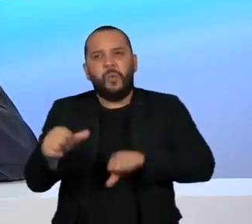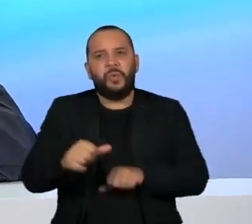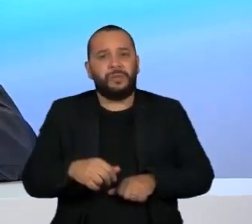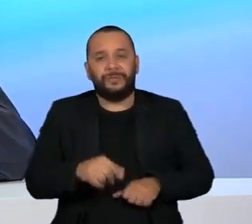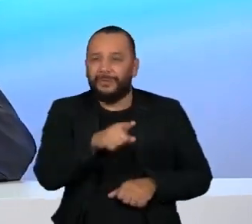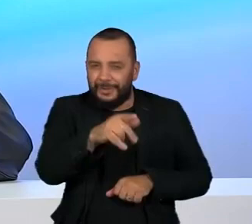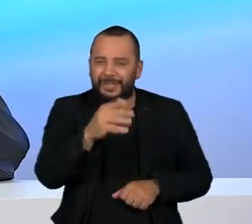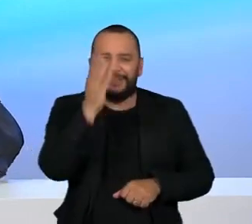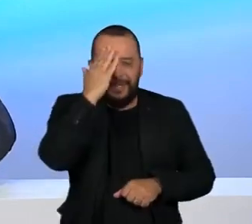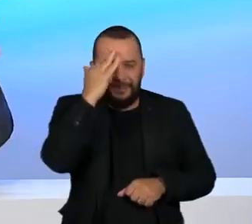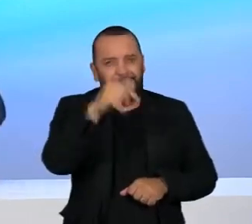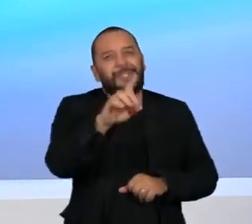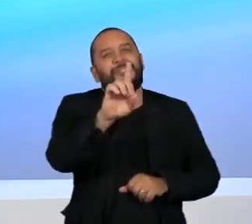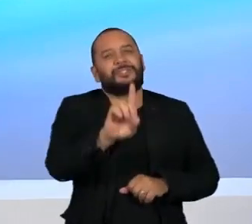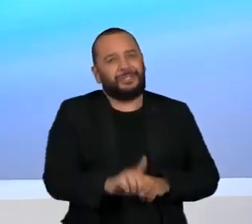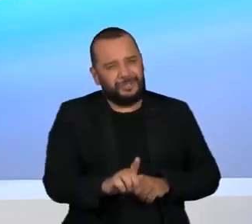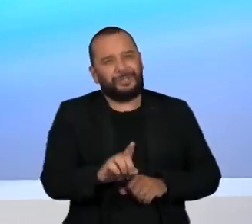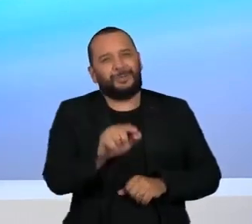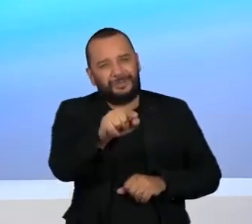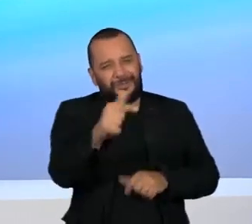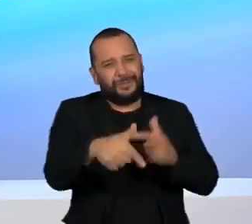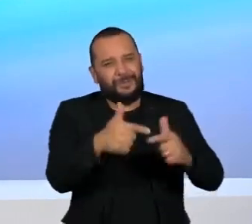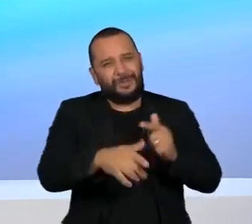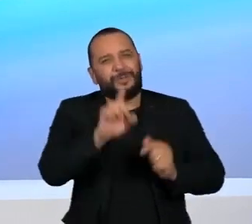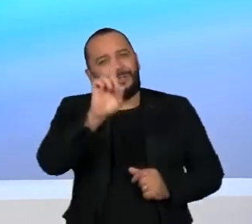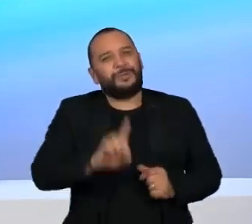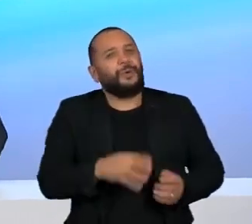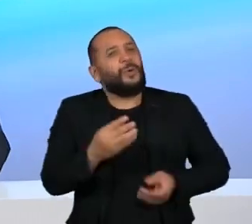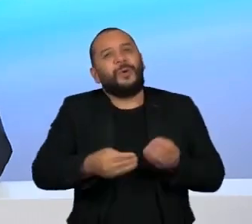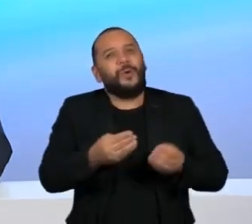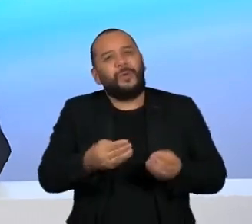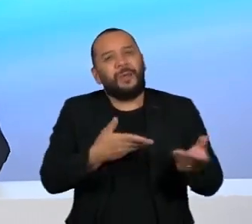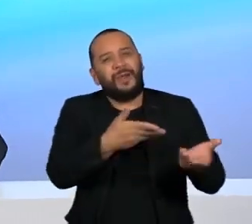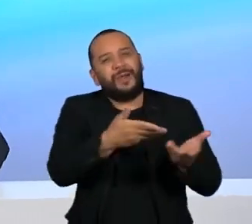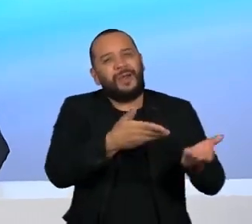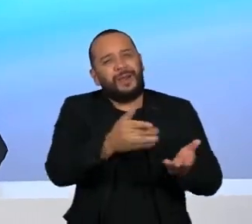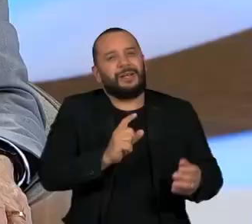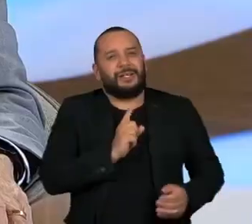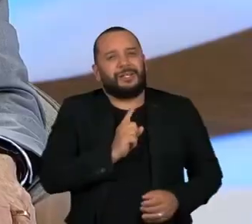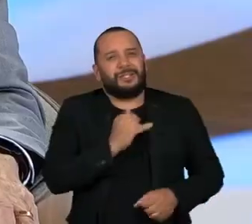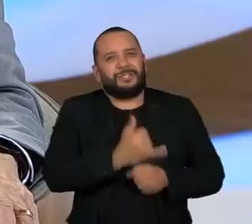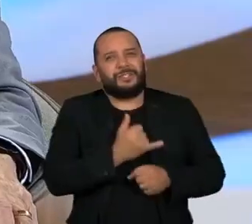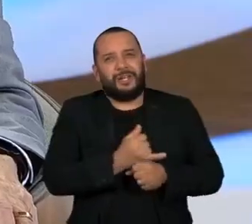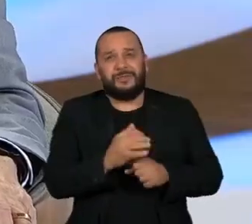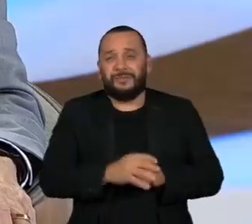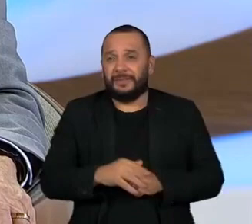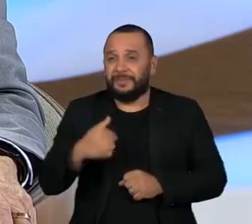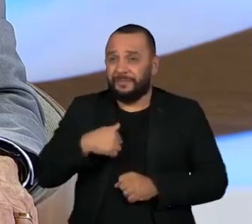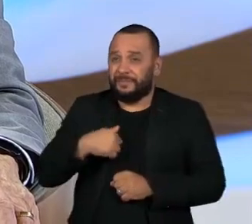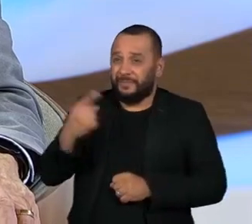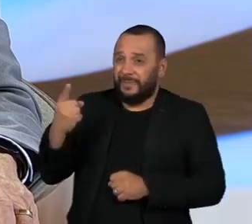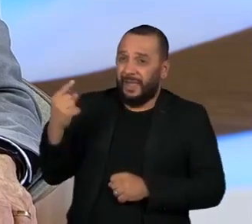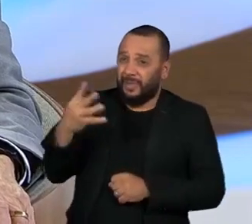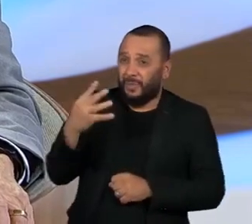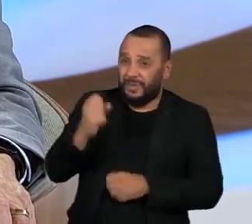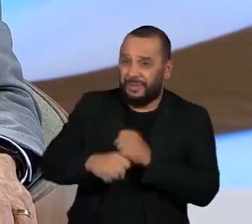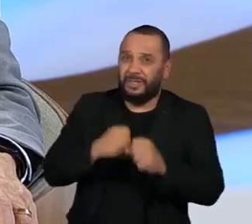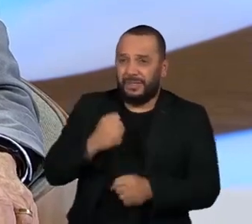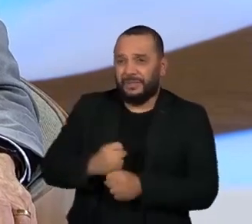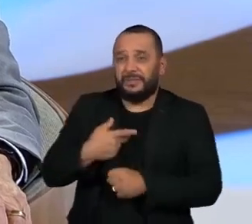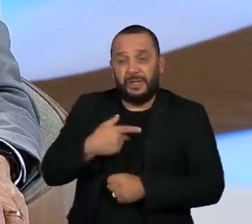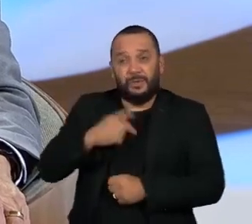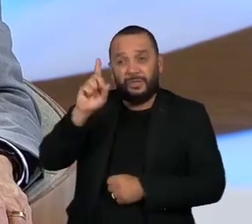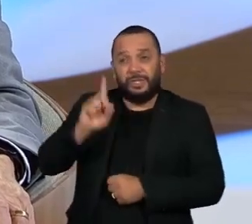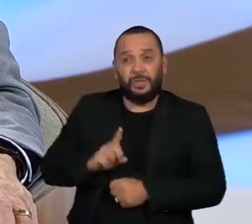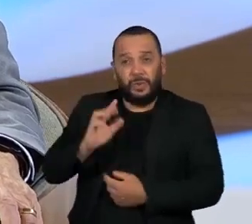foi diretor artístico lá como que era esse como que é lidar com Silvio Santos eu Durante 14 anos eu fui